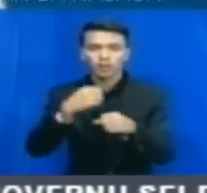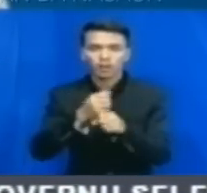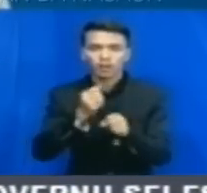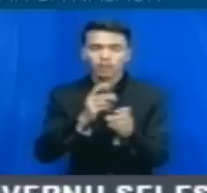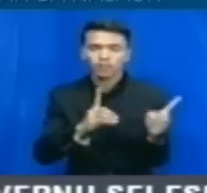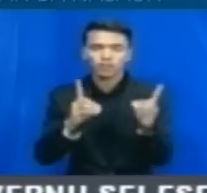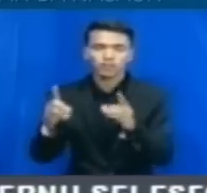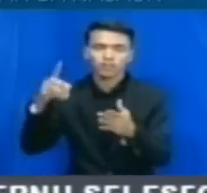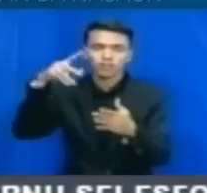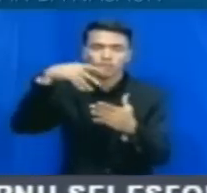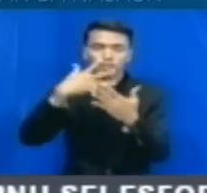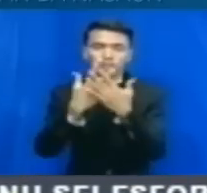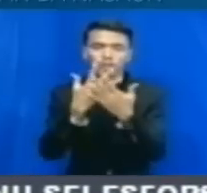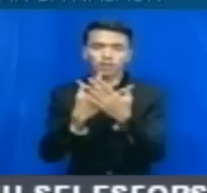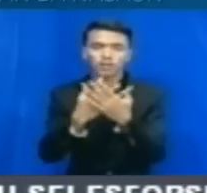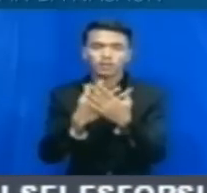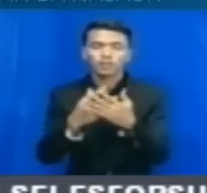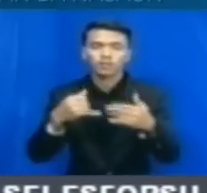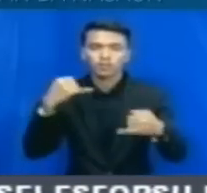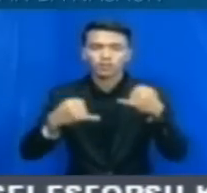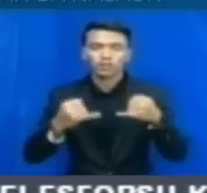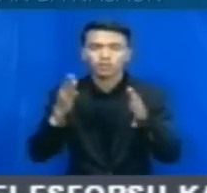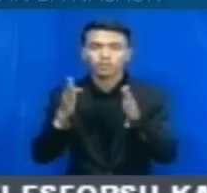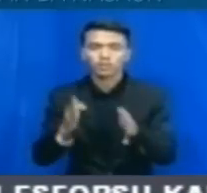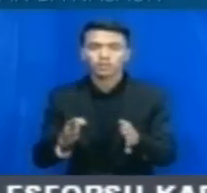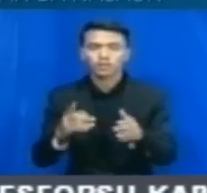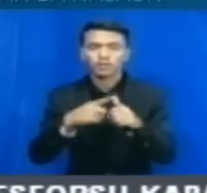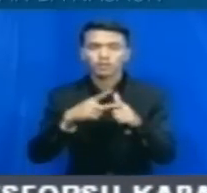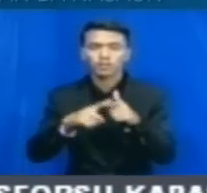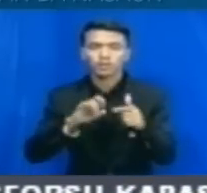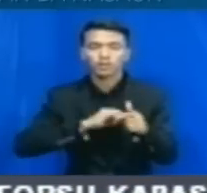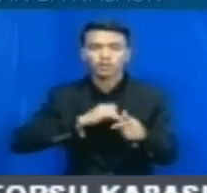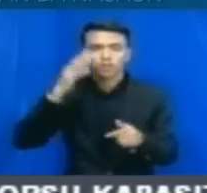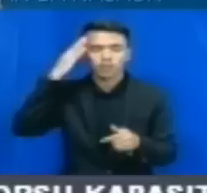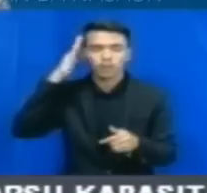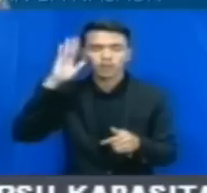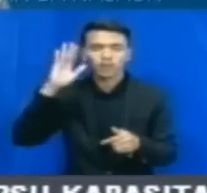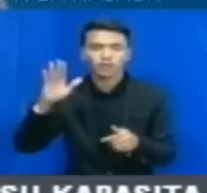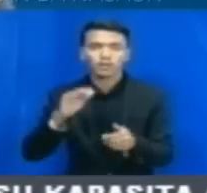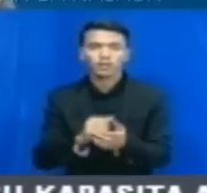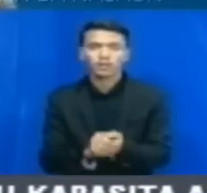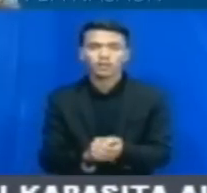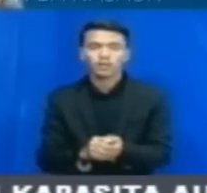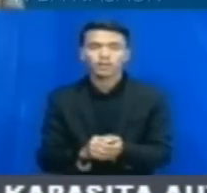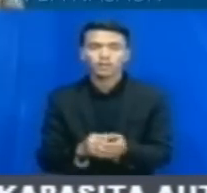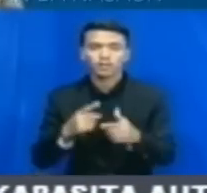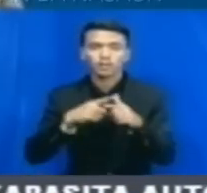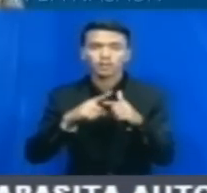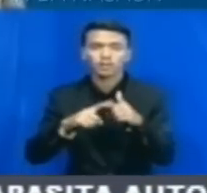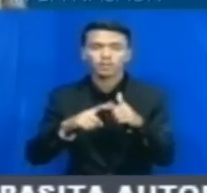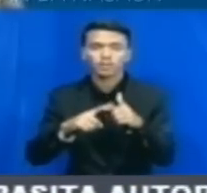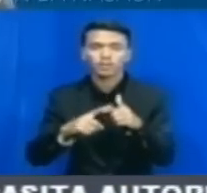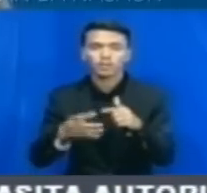sklei. Ah, presa pervetiva. So ke juiz maka depois aula tenes juiz considera un sa, maka depois